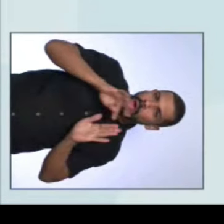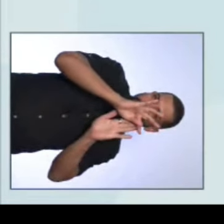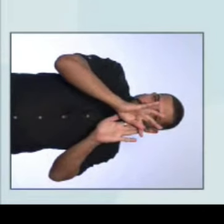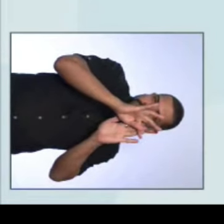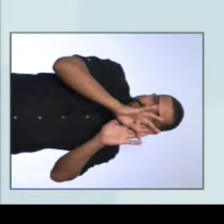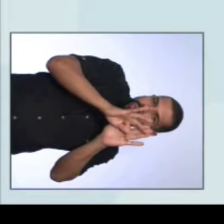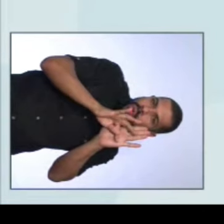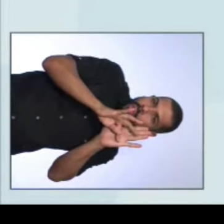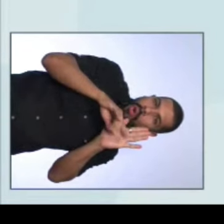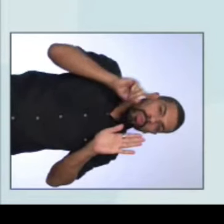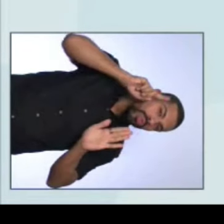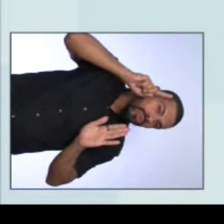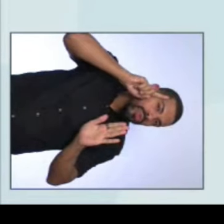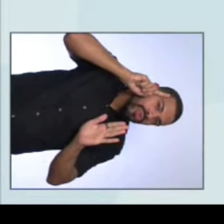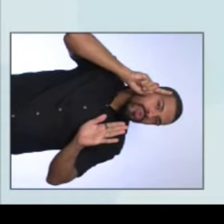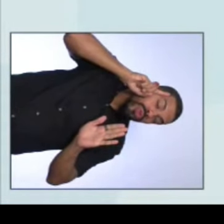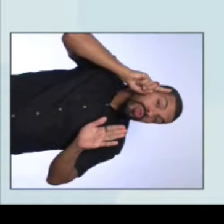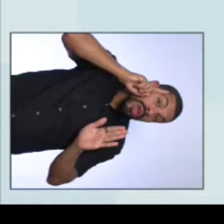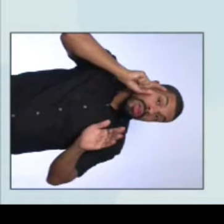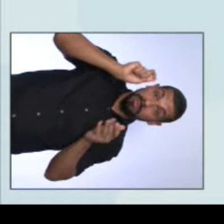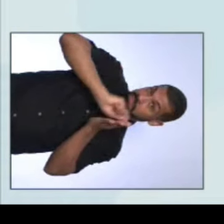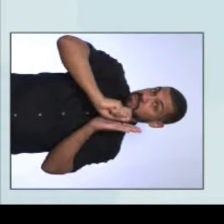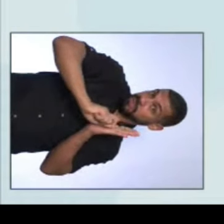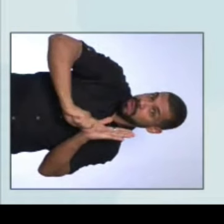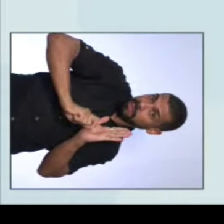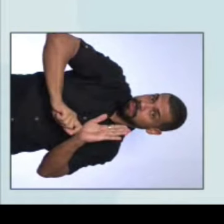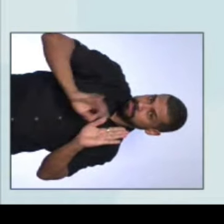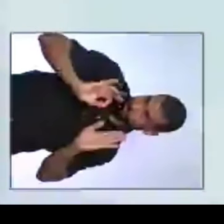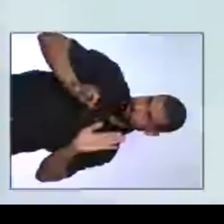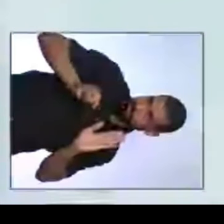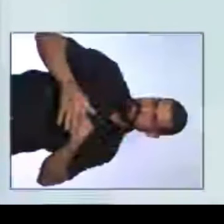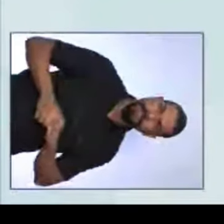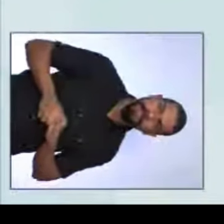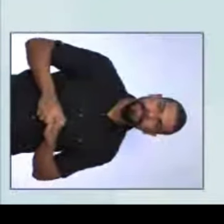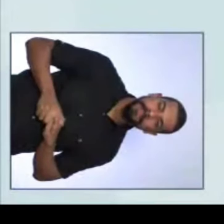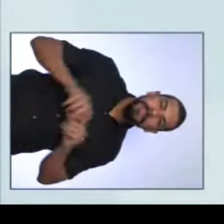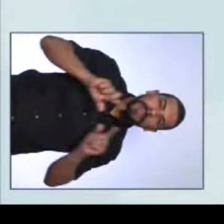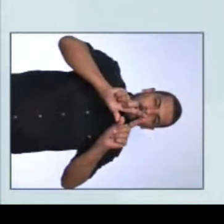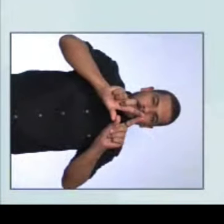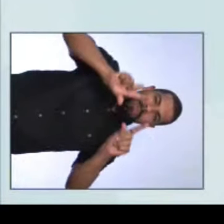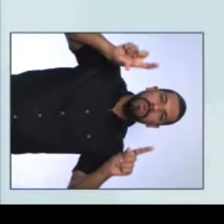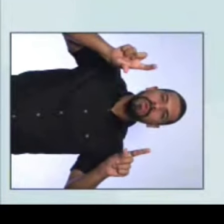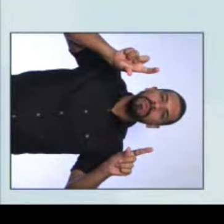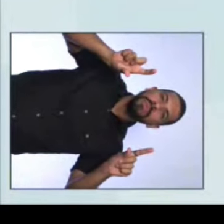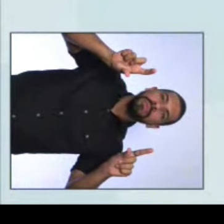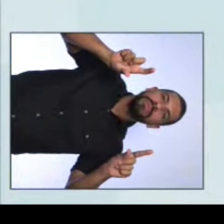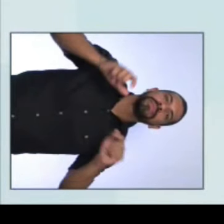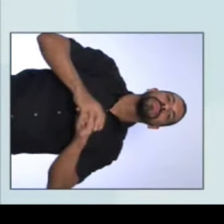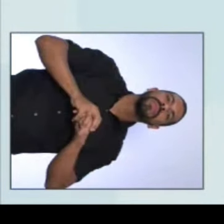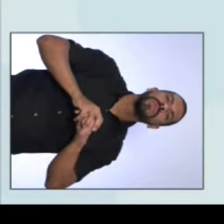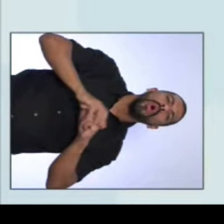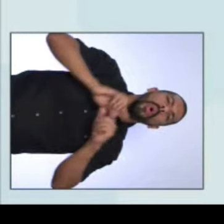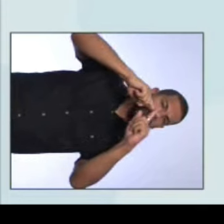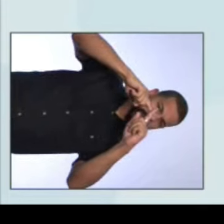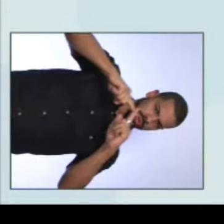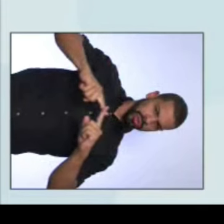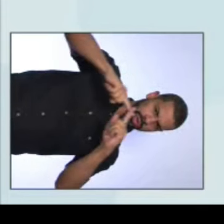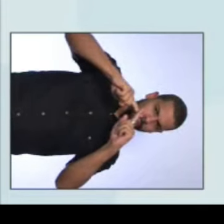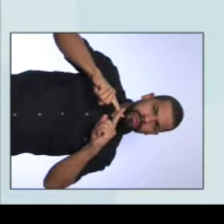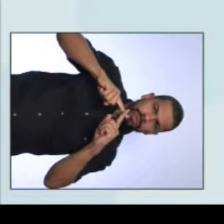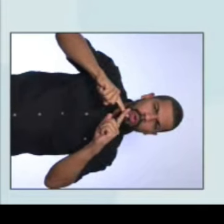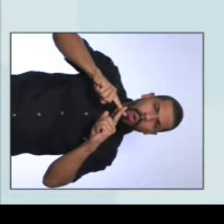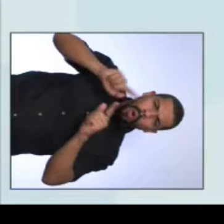é a data do dia do jornal. A manchete, no caso, Desafios do Comércio